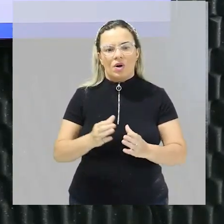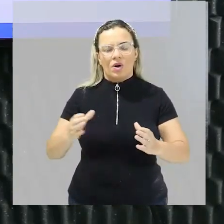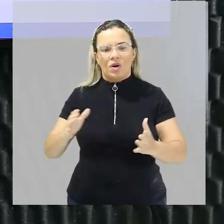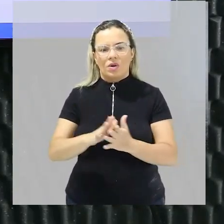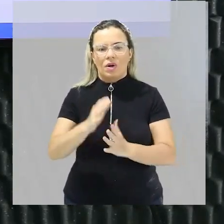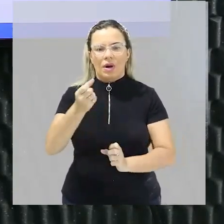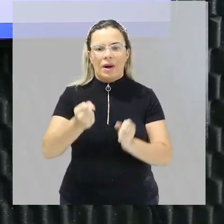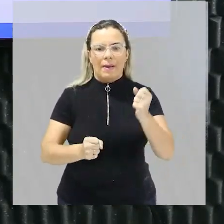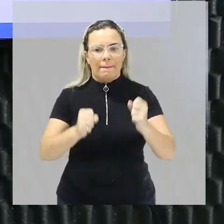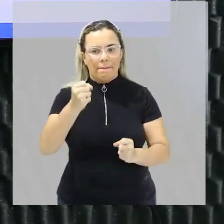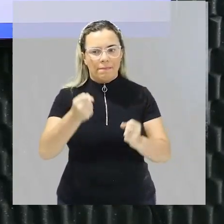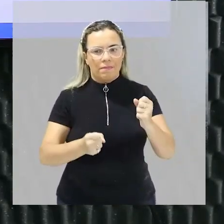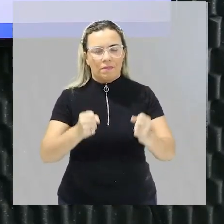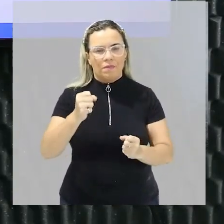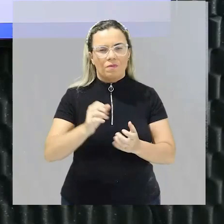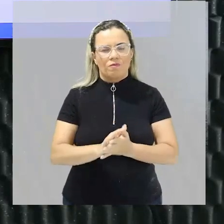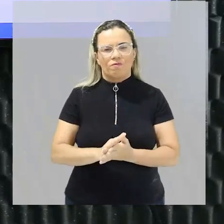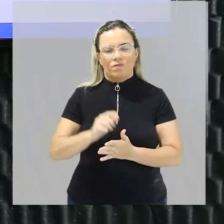industrial.